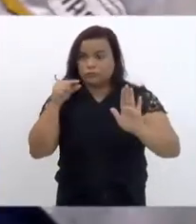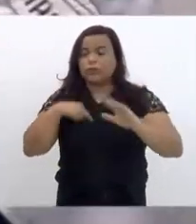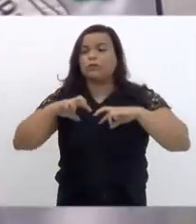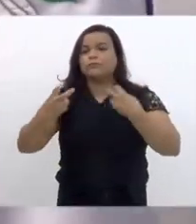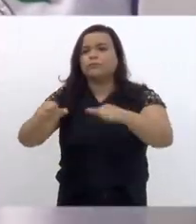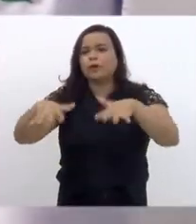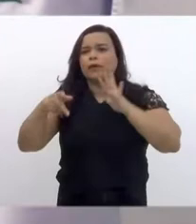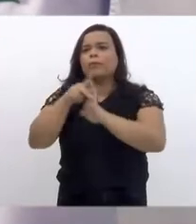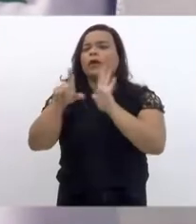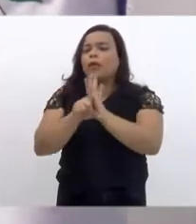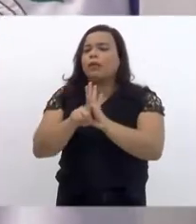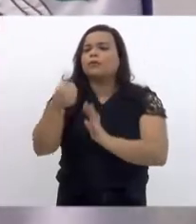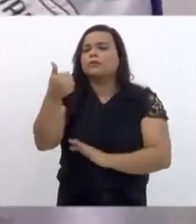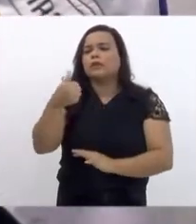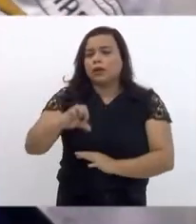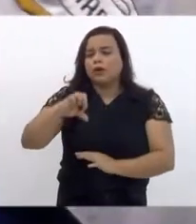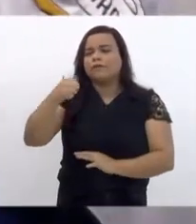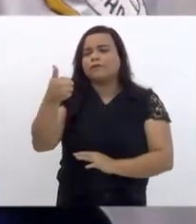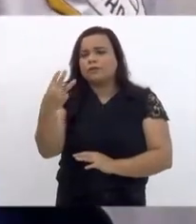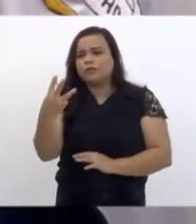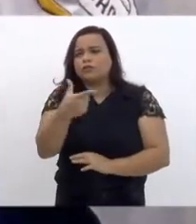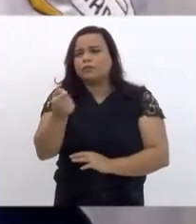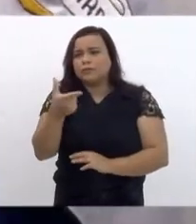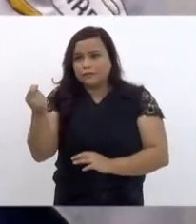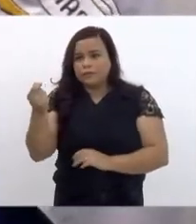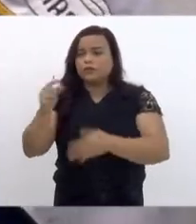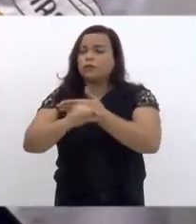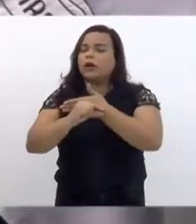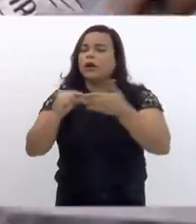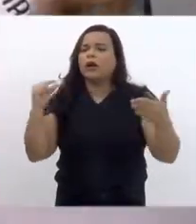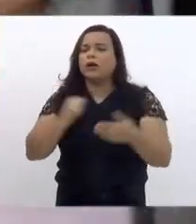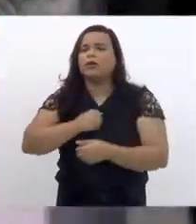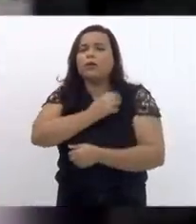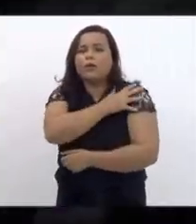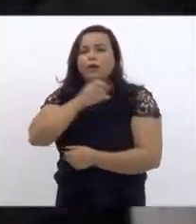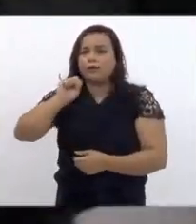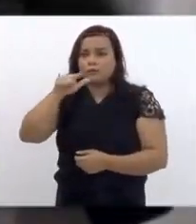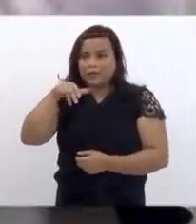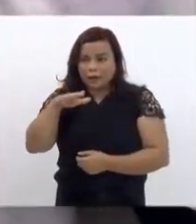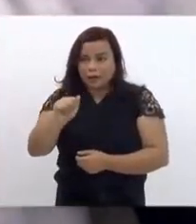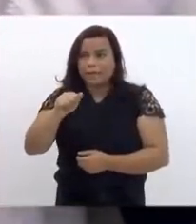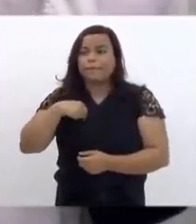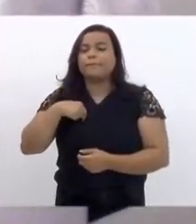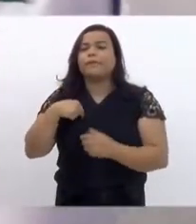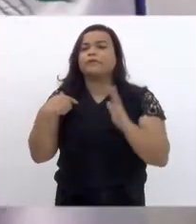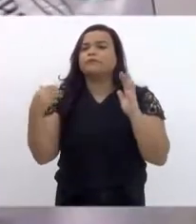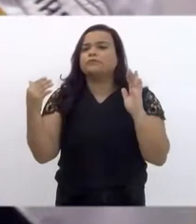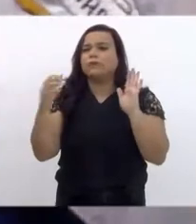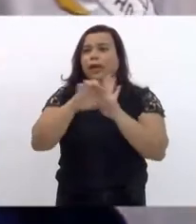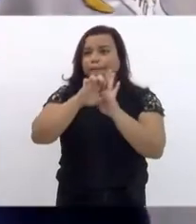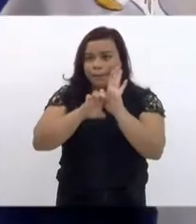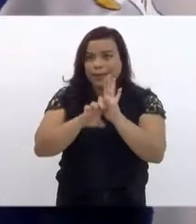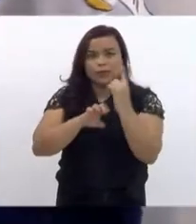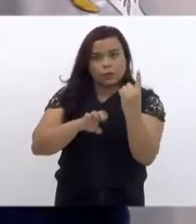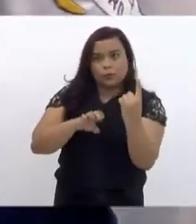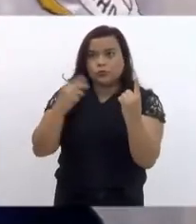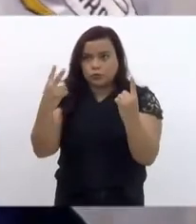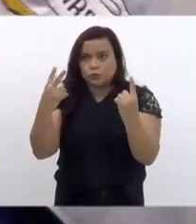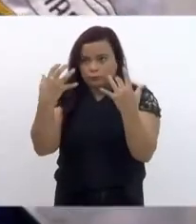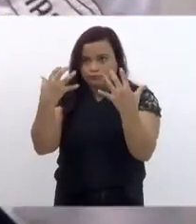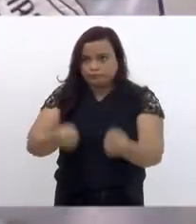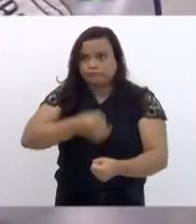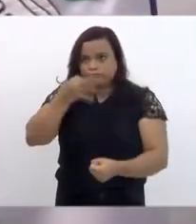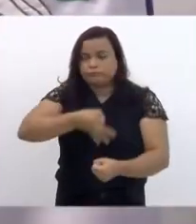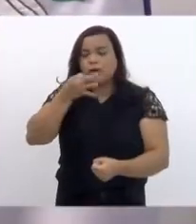de lei 1913 de 2020, autoria do deputado Coronel Salema. O parecer é favorável às emendas 1 e 2. Contrárias